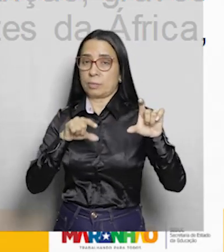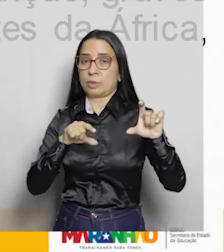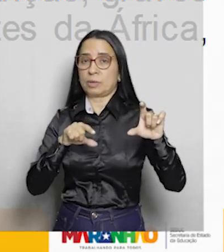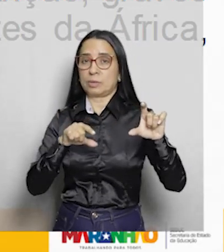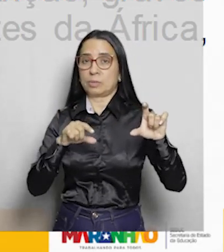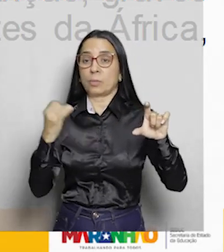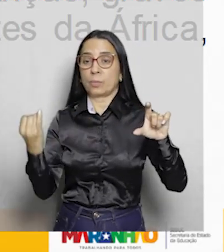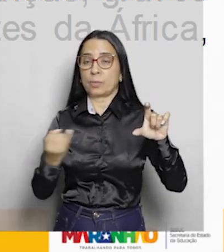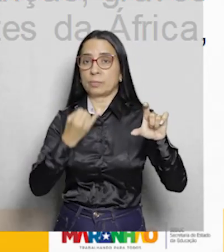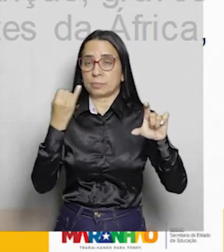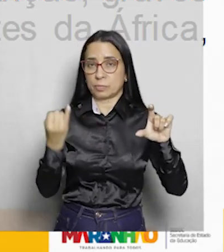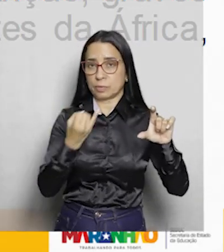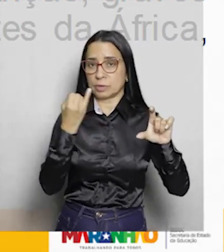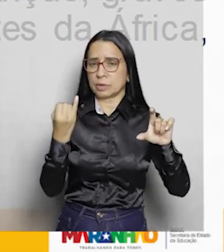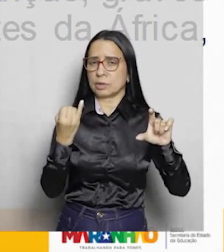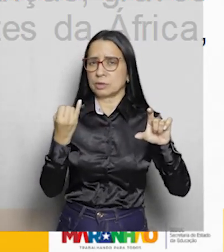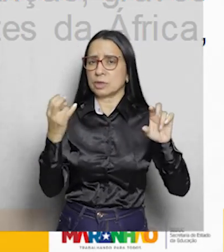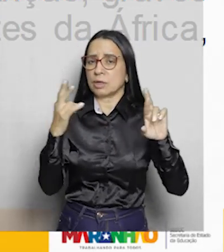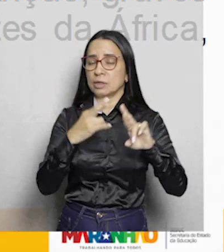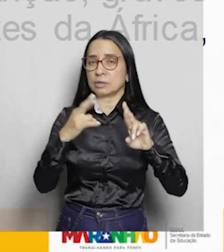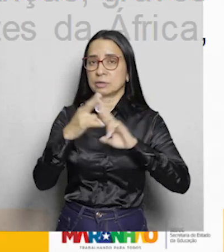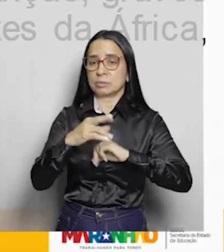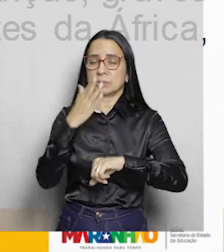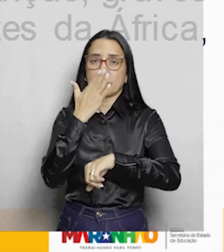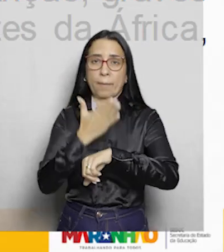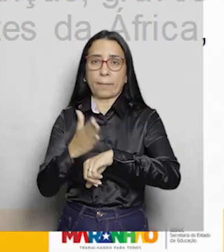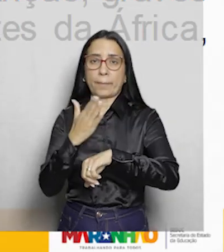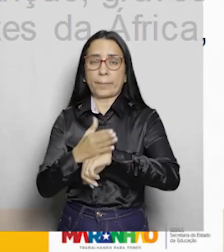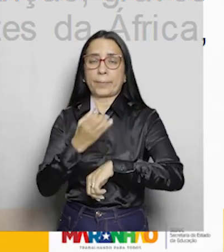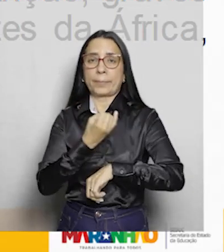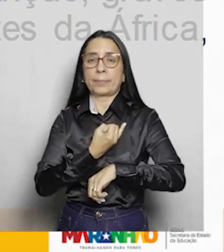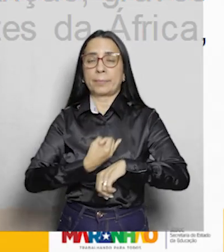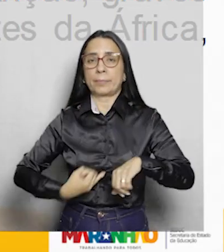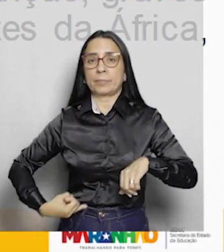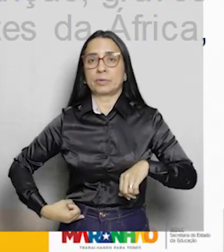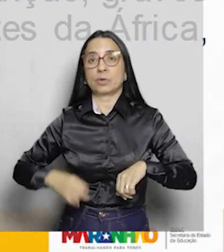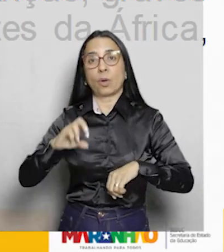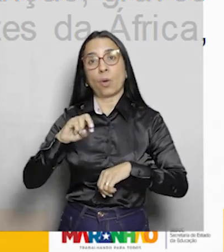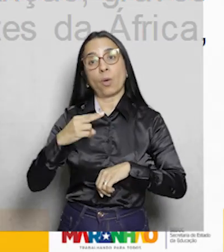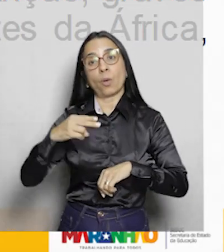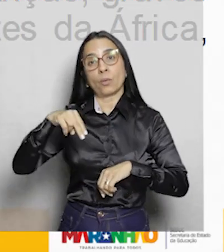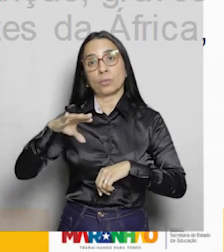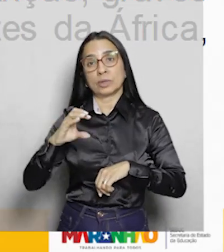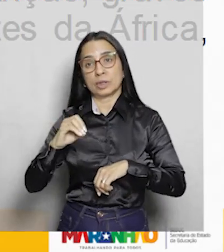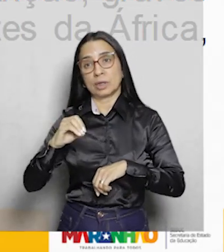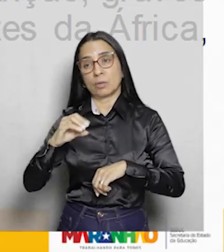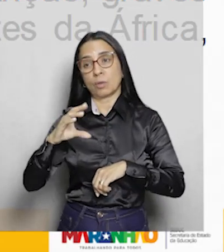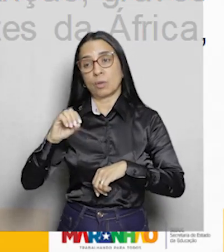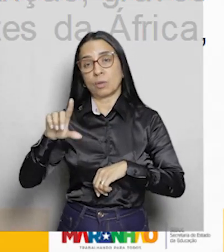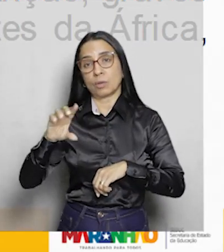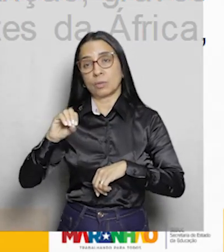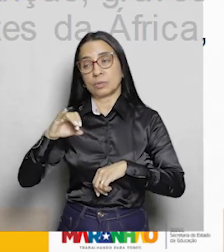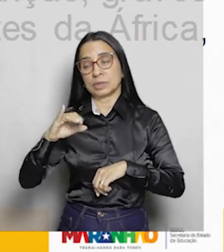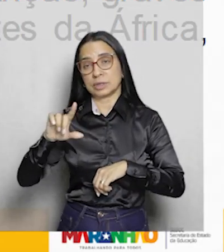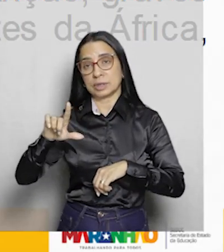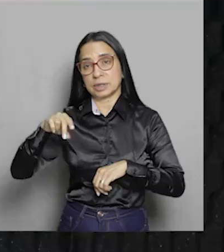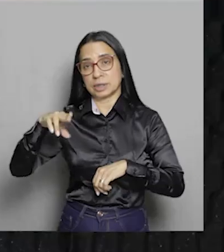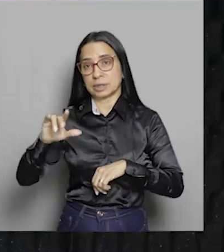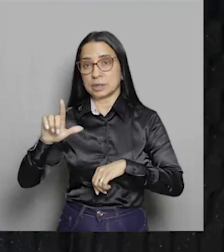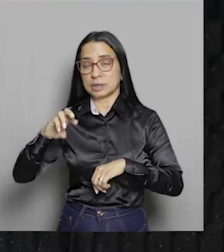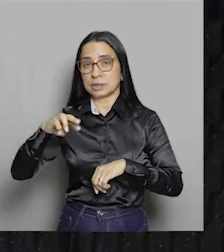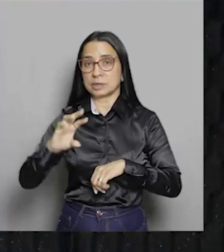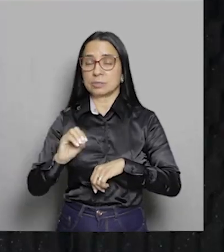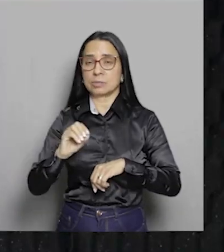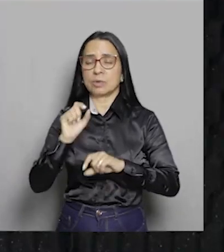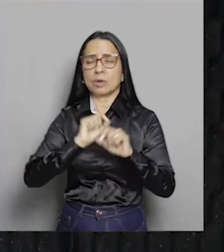interessante sobre as práticas de imperialismo ou neocolonialismo que os europeus vão realizar